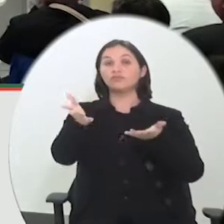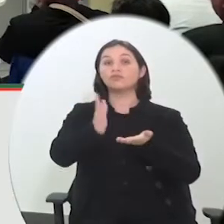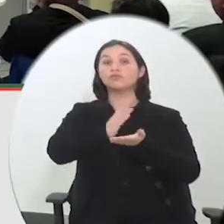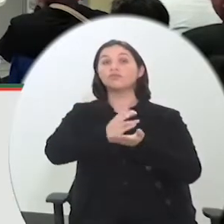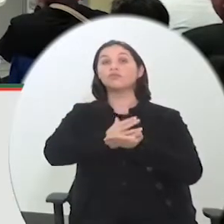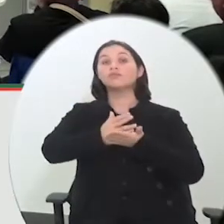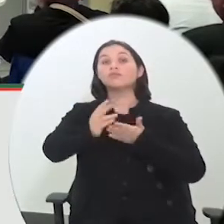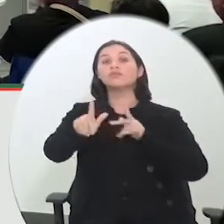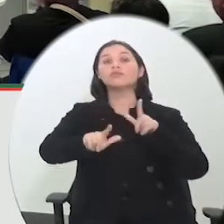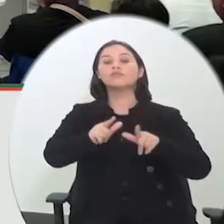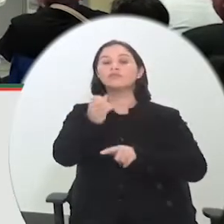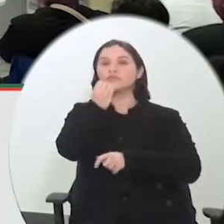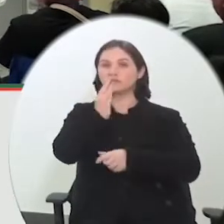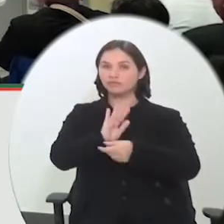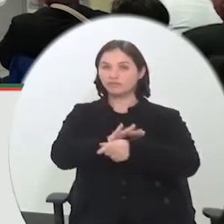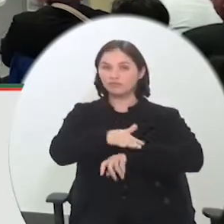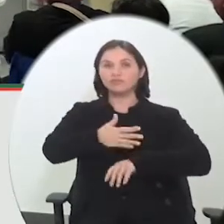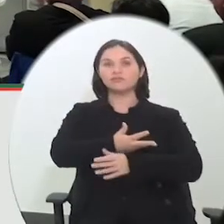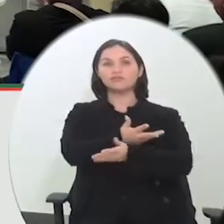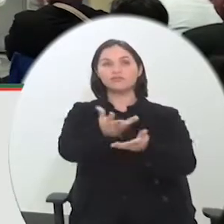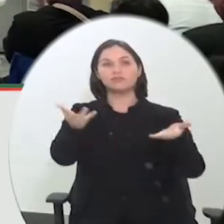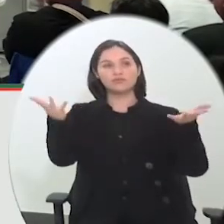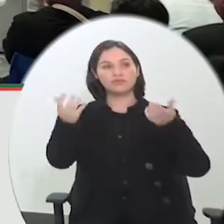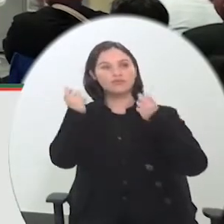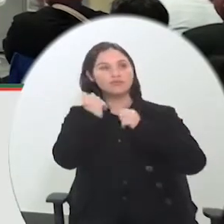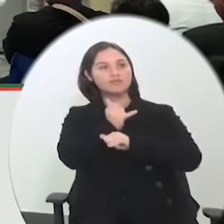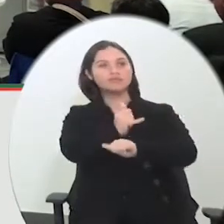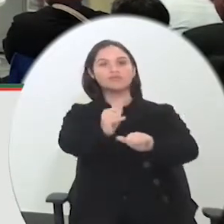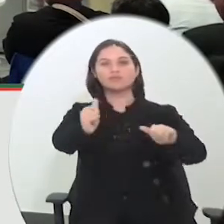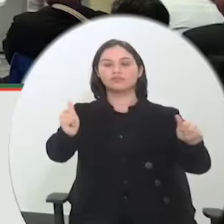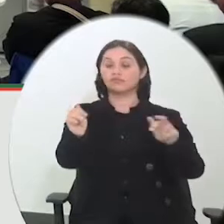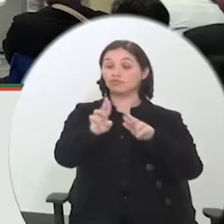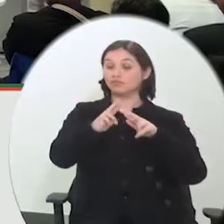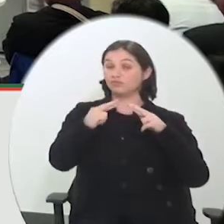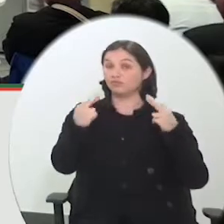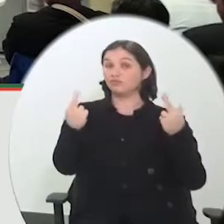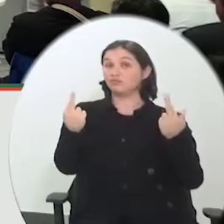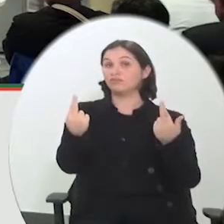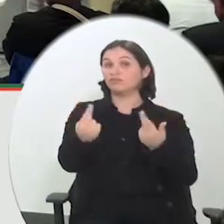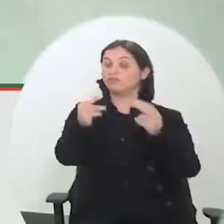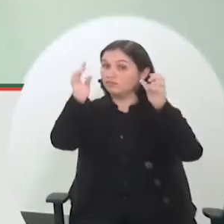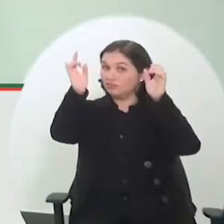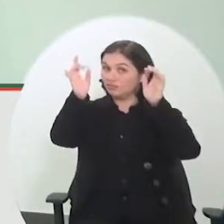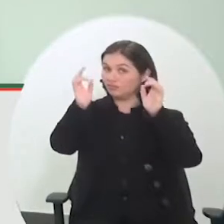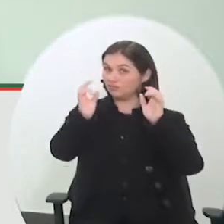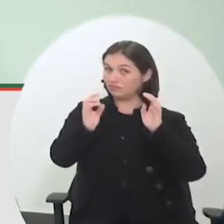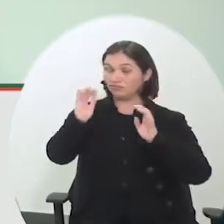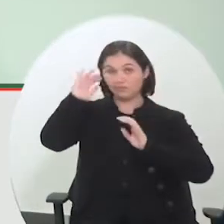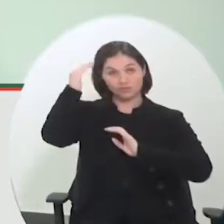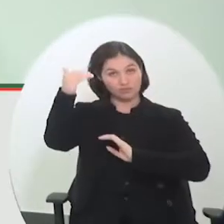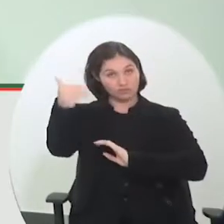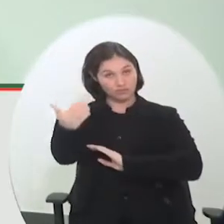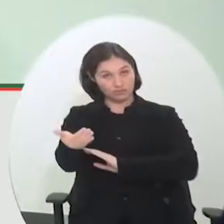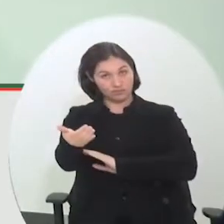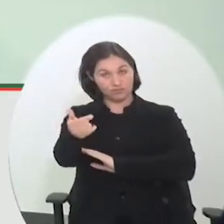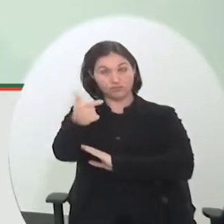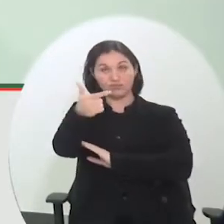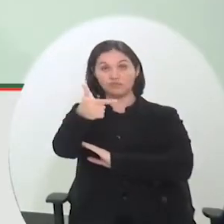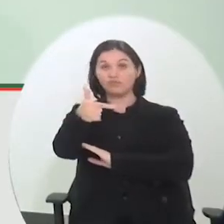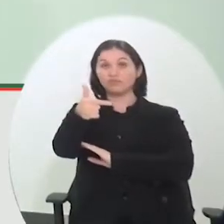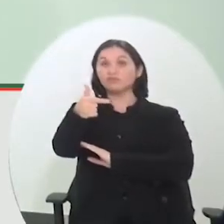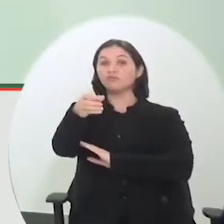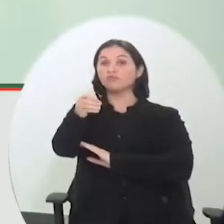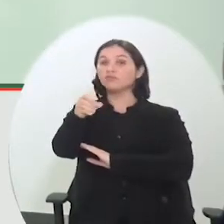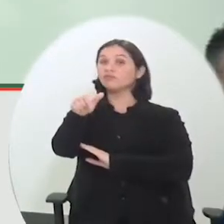Boa noite a todos. Declaro aberta a presente sessão especial em homenagem aos 207 anos